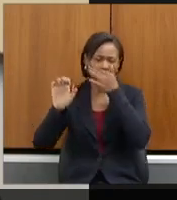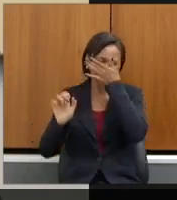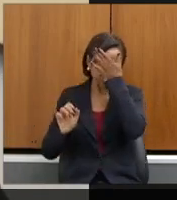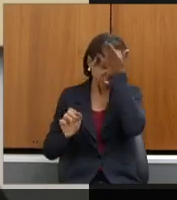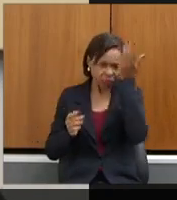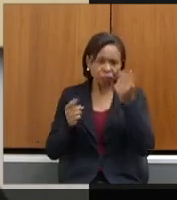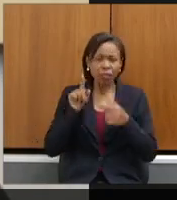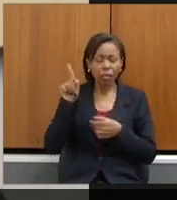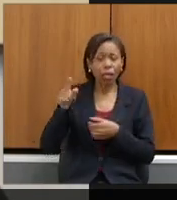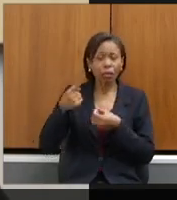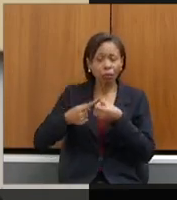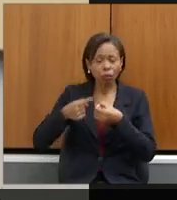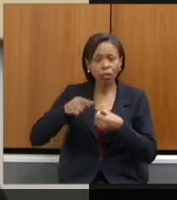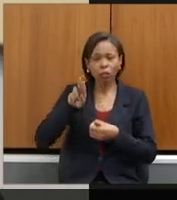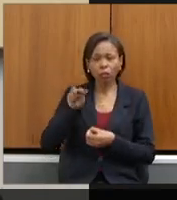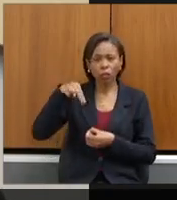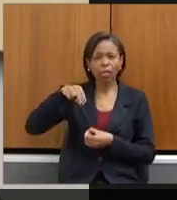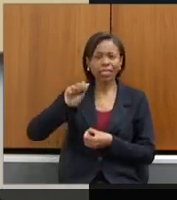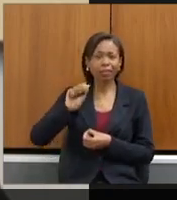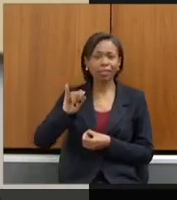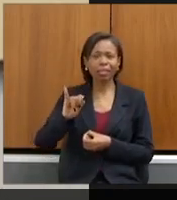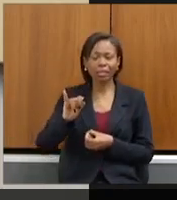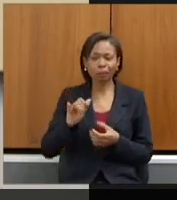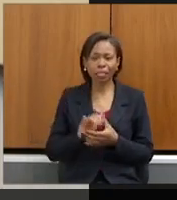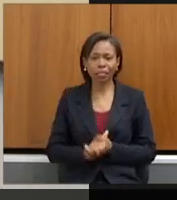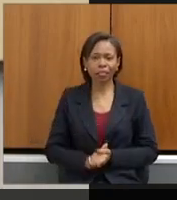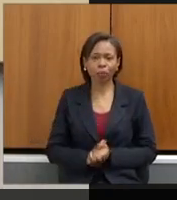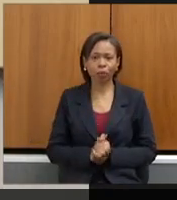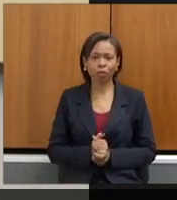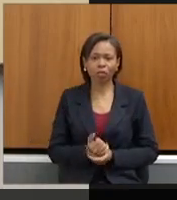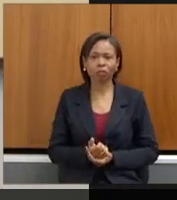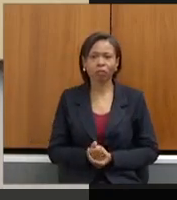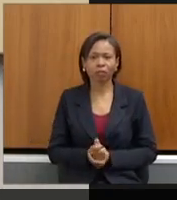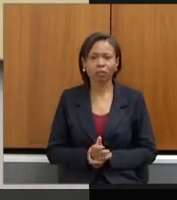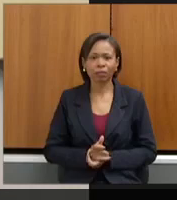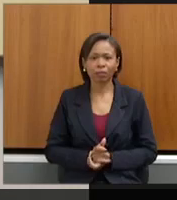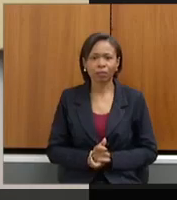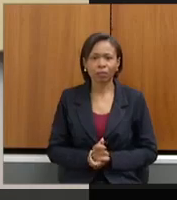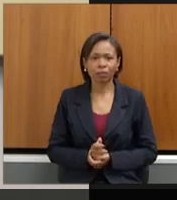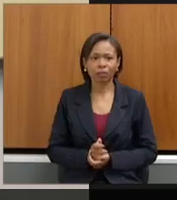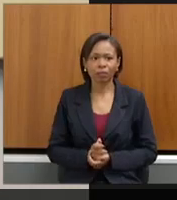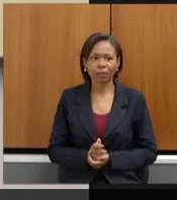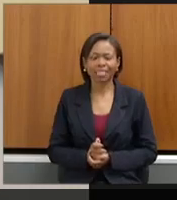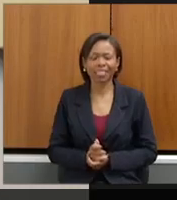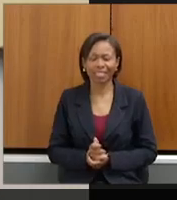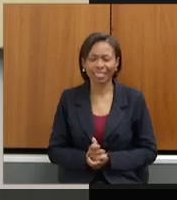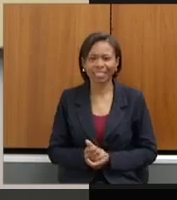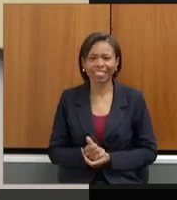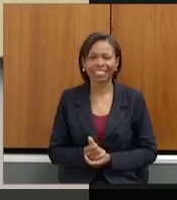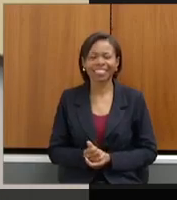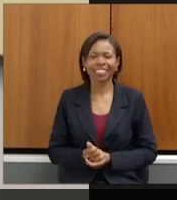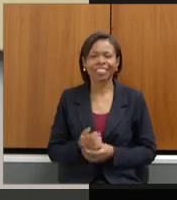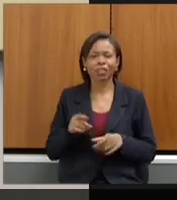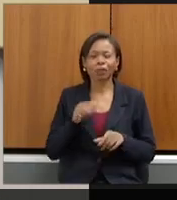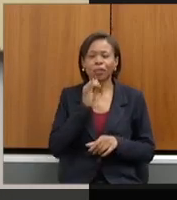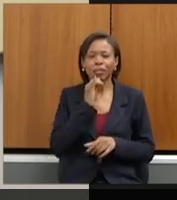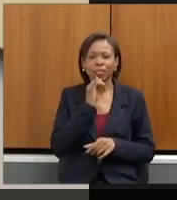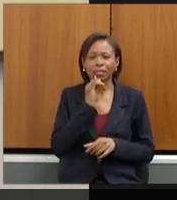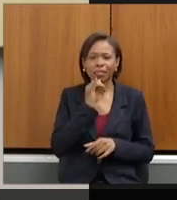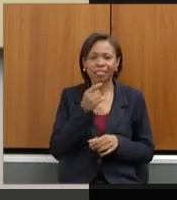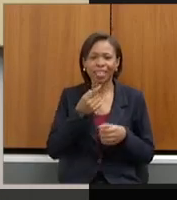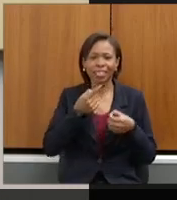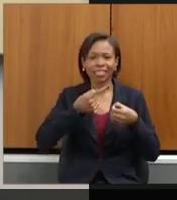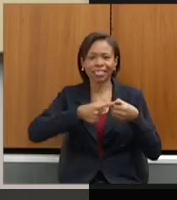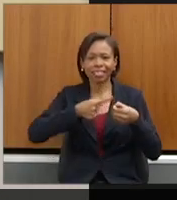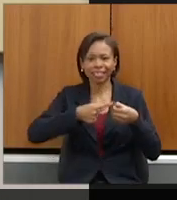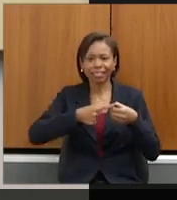eu queria dizer para o senhor que apertei cidade que queira que são muito bem gerenciadas por exemplo em um e no ano passado